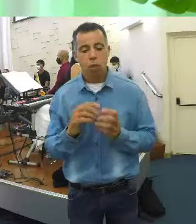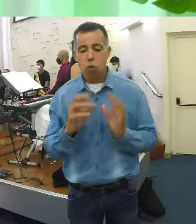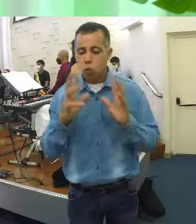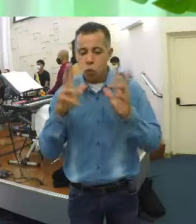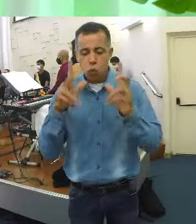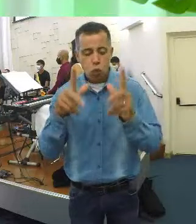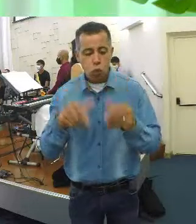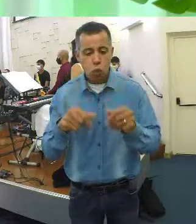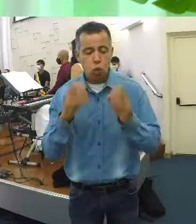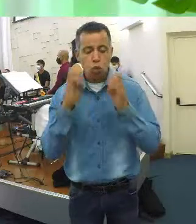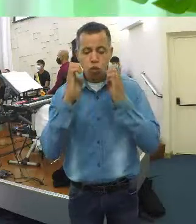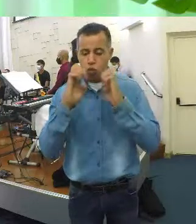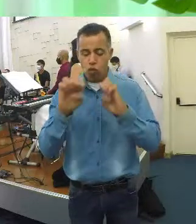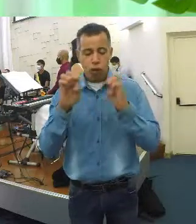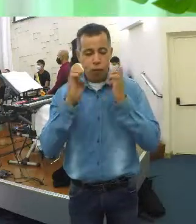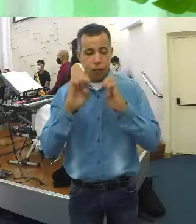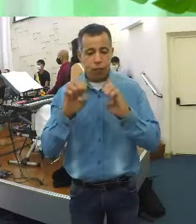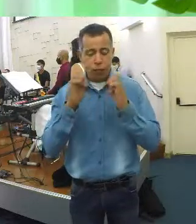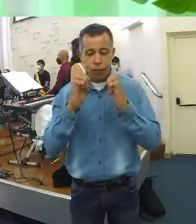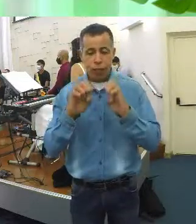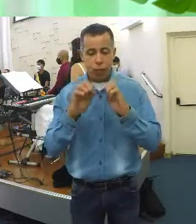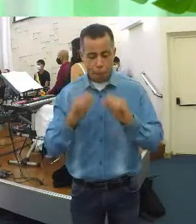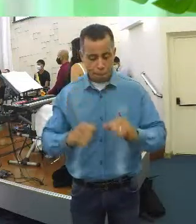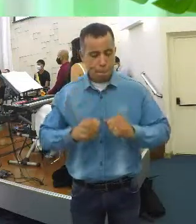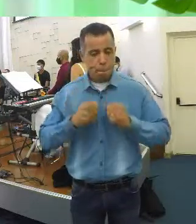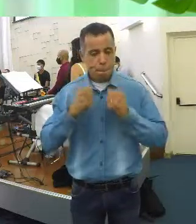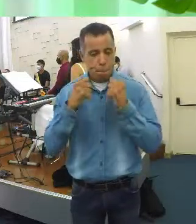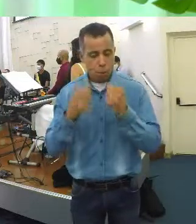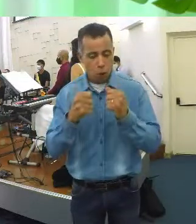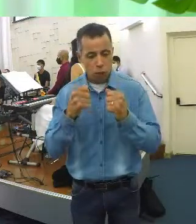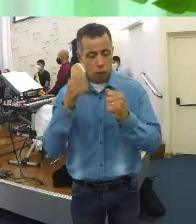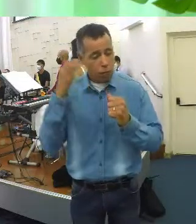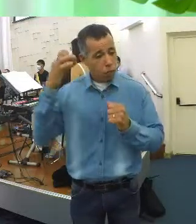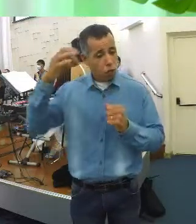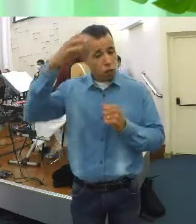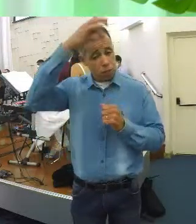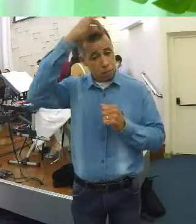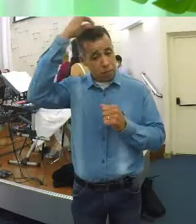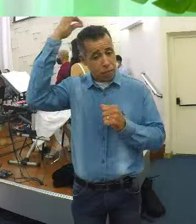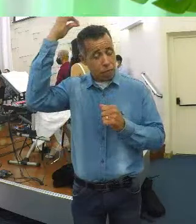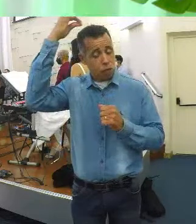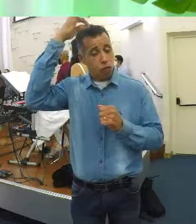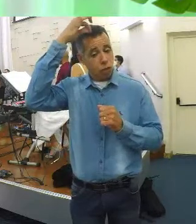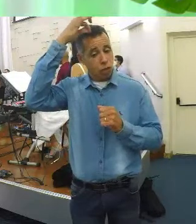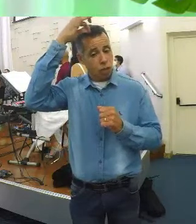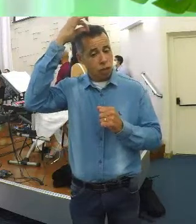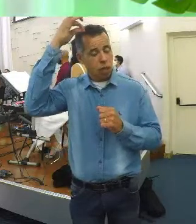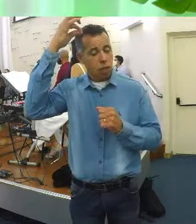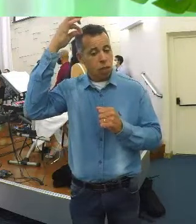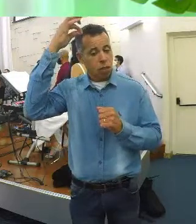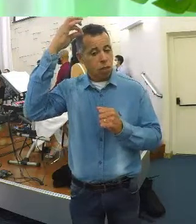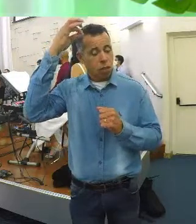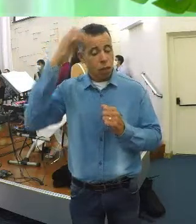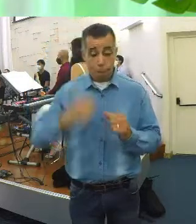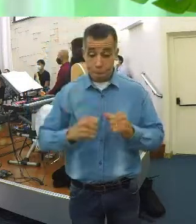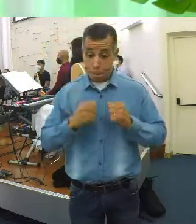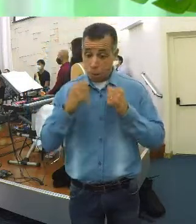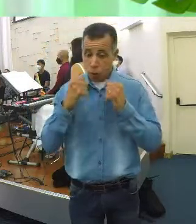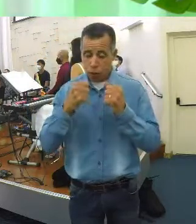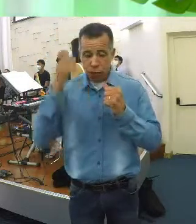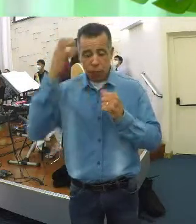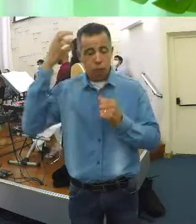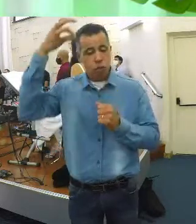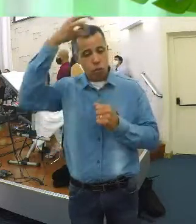Sobretudo, o evangelho chegou até vós em poder no Espírito Santo. Notem bem, chegou no poder do Espírito